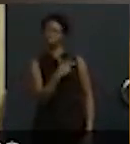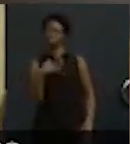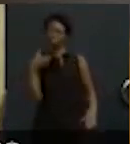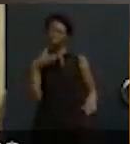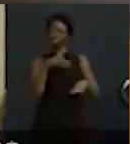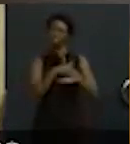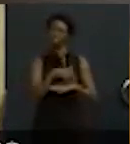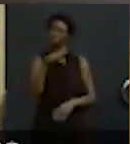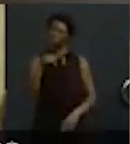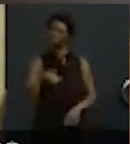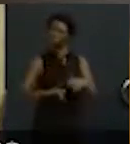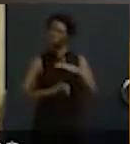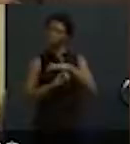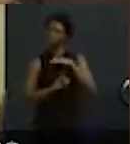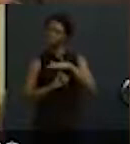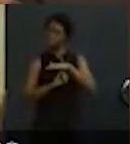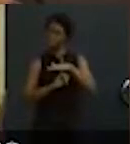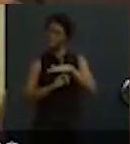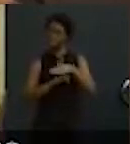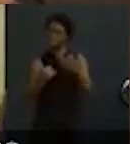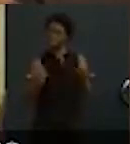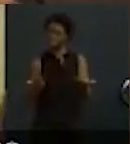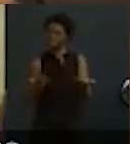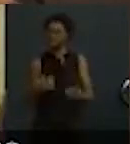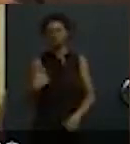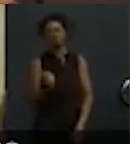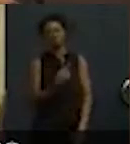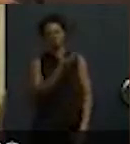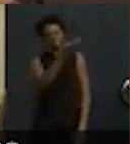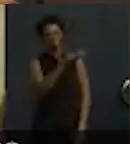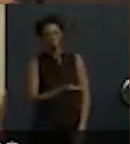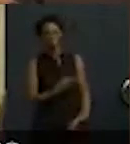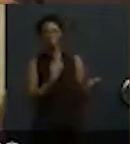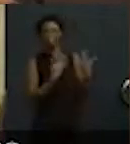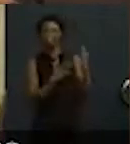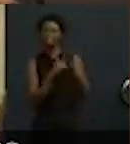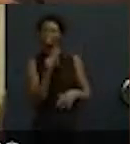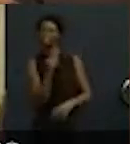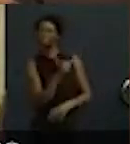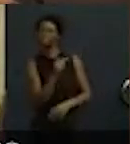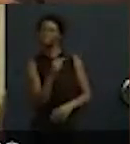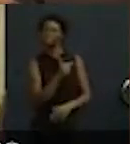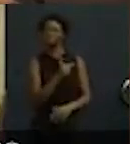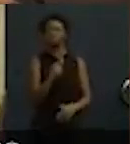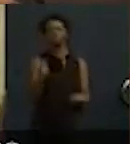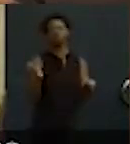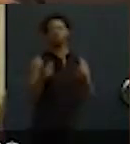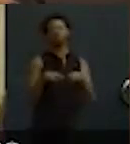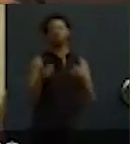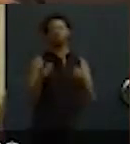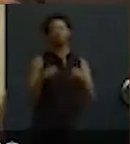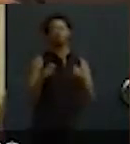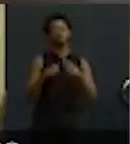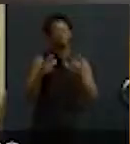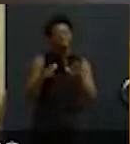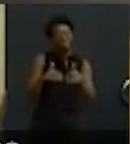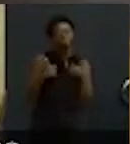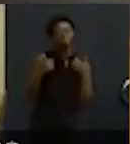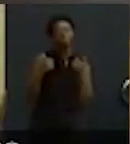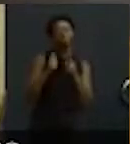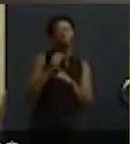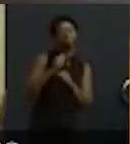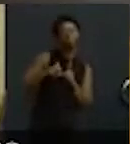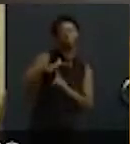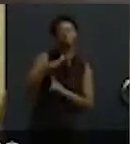ingressar nesta instituição, nosso agraciado possibilitou um ganho maior à sociedade fluminense, o